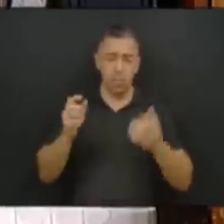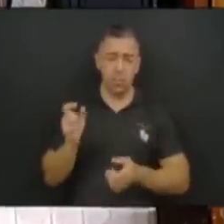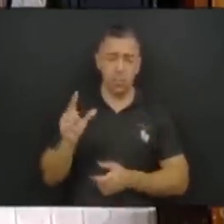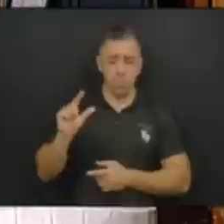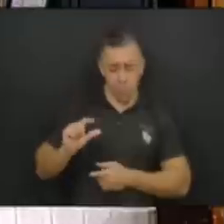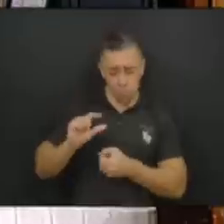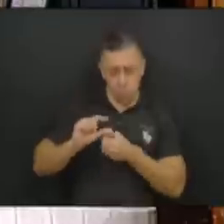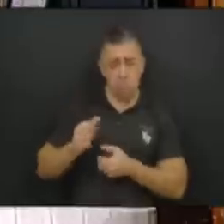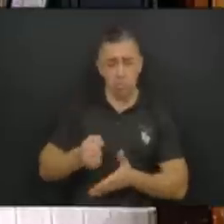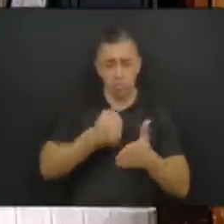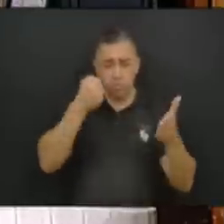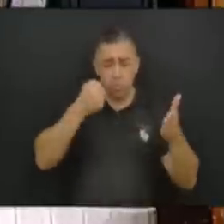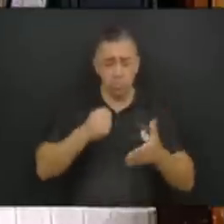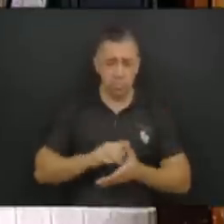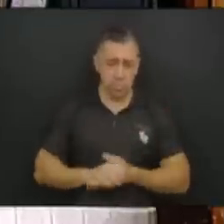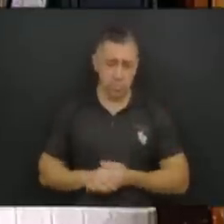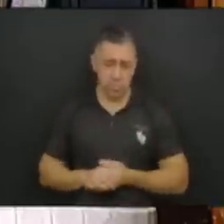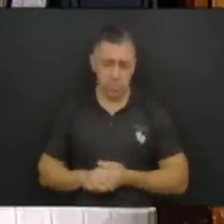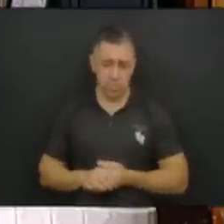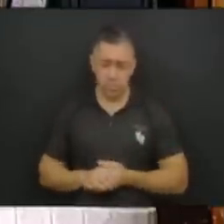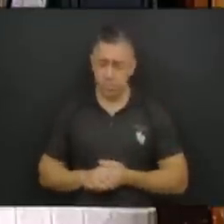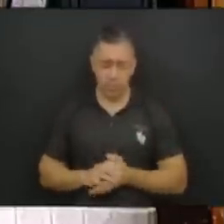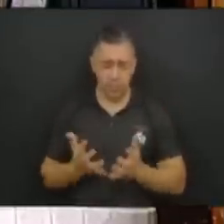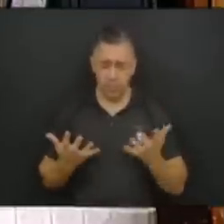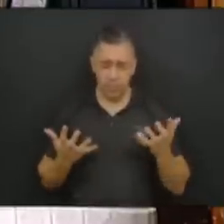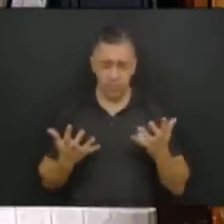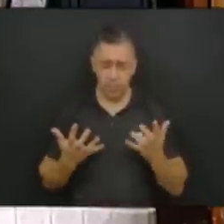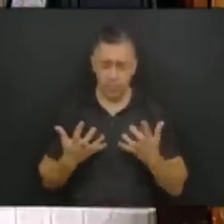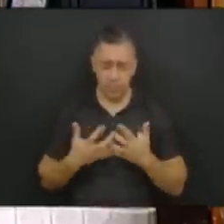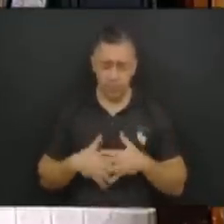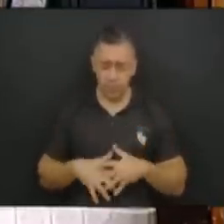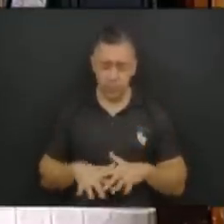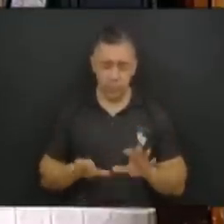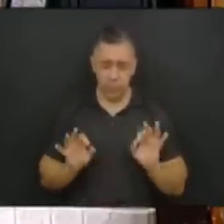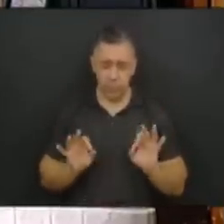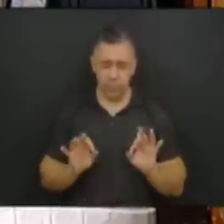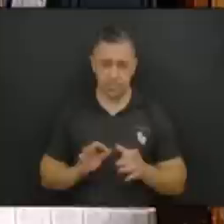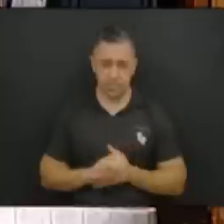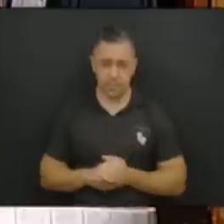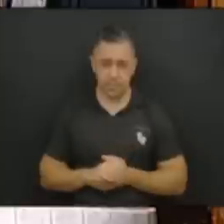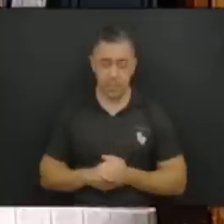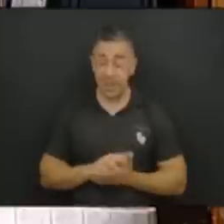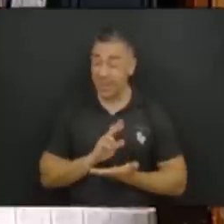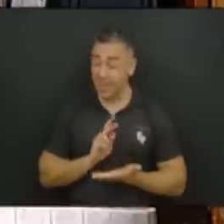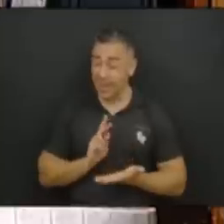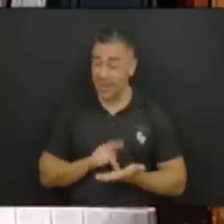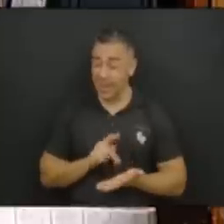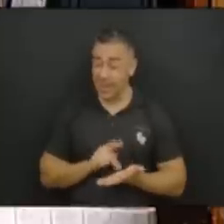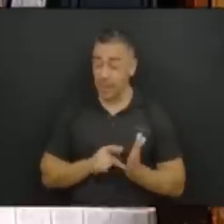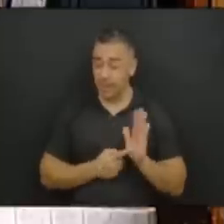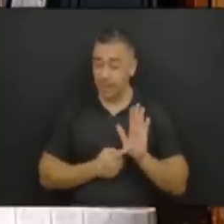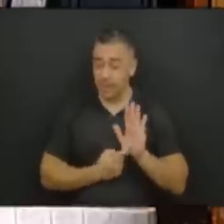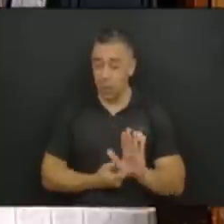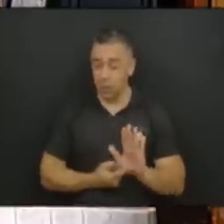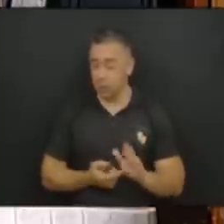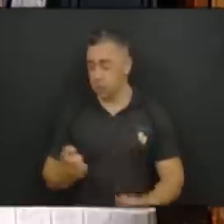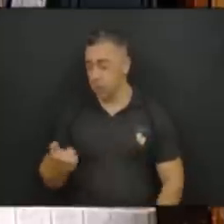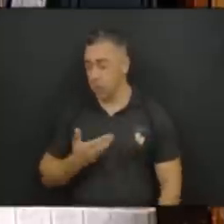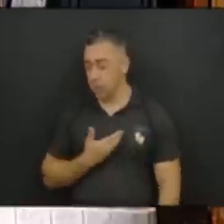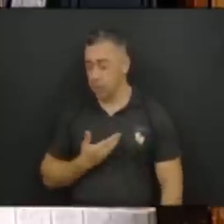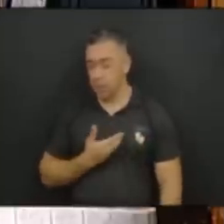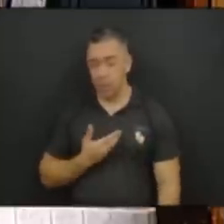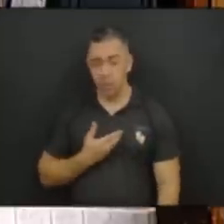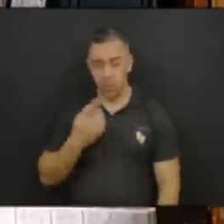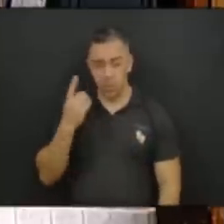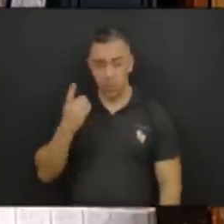chopp e não funciona e nós temos que trazer essa realidade à tona meu colega